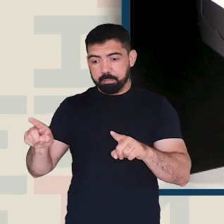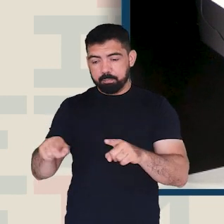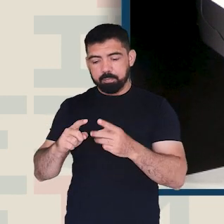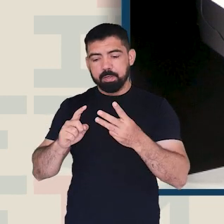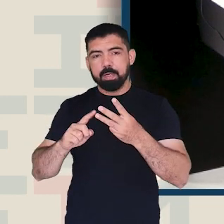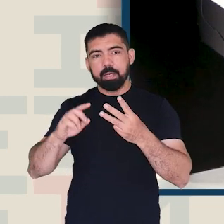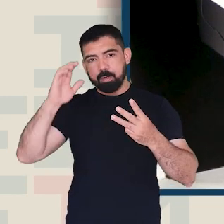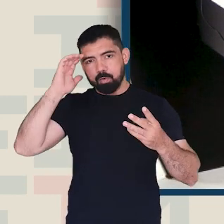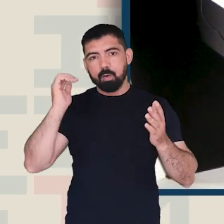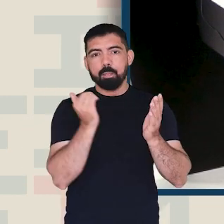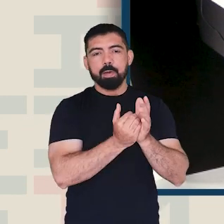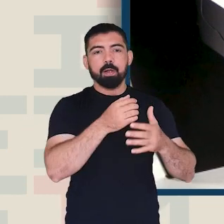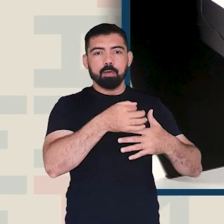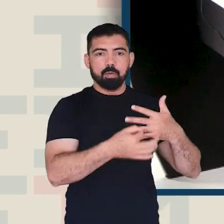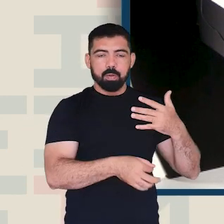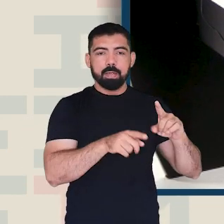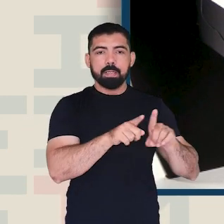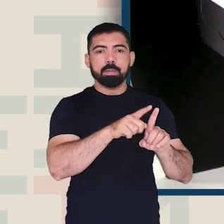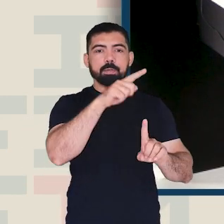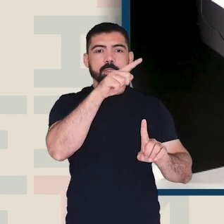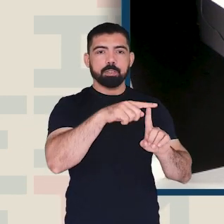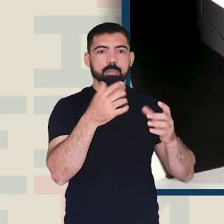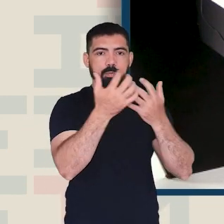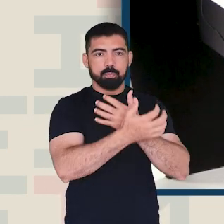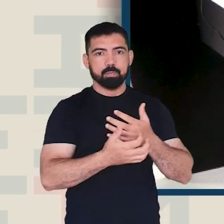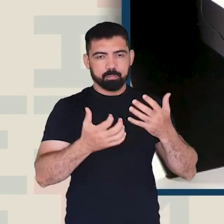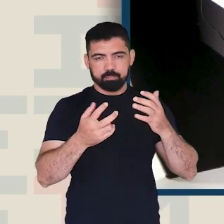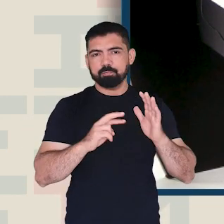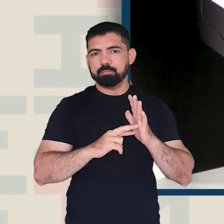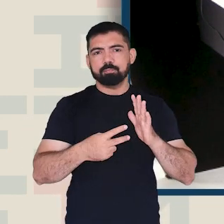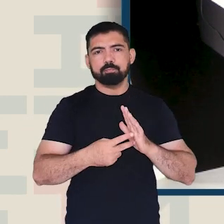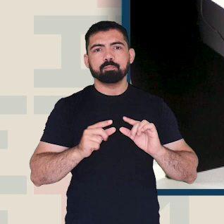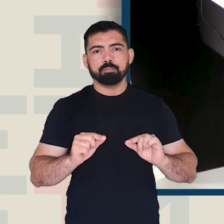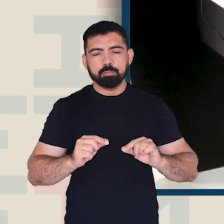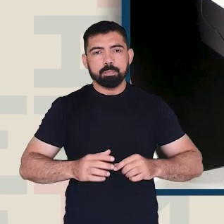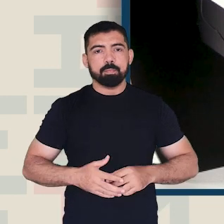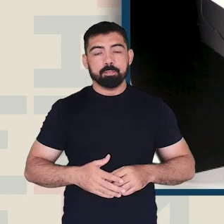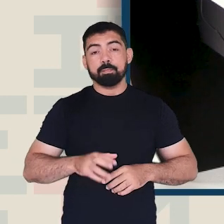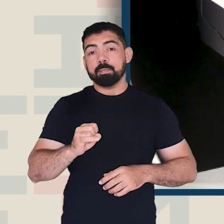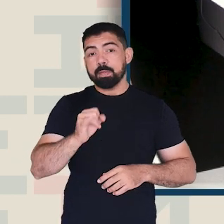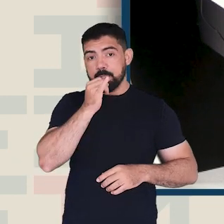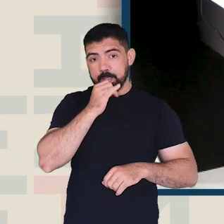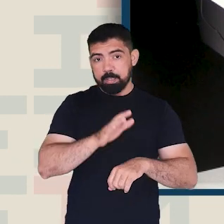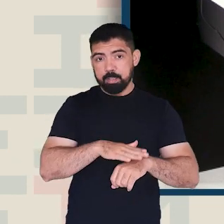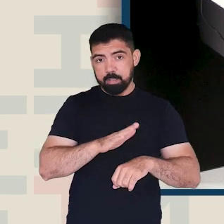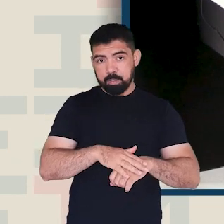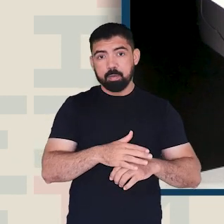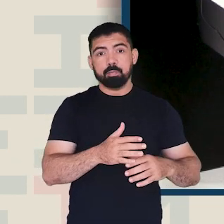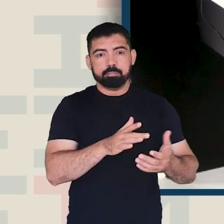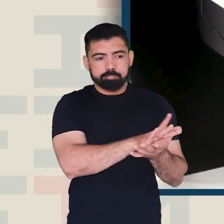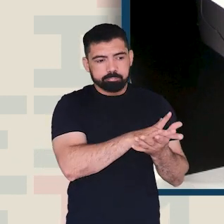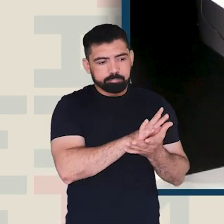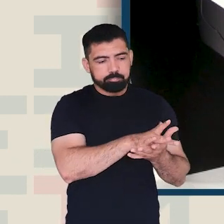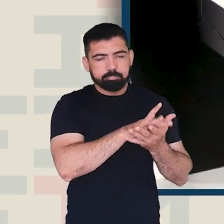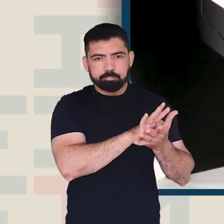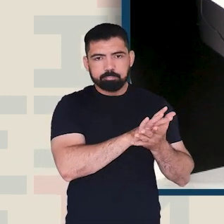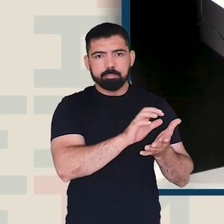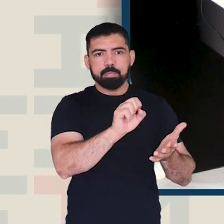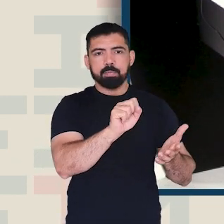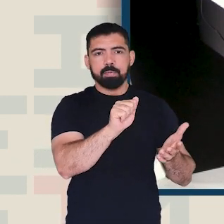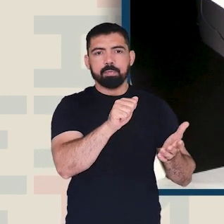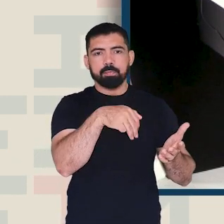obedece ao acorde e ao gênero musical. O que é isso? Eu estou tocando um groove em samba, esse